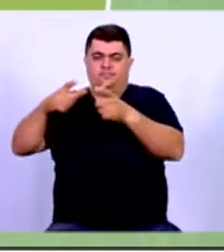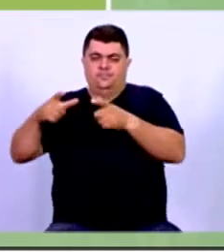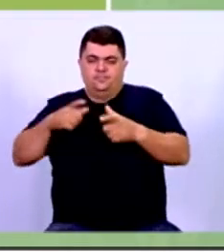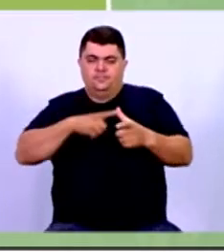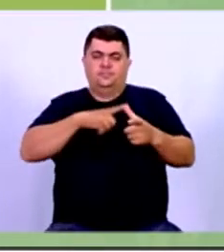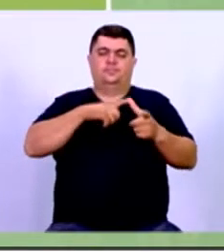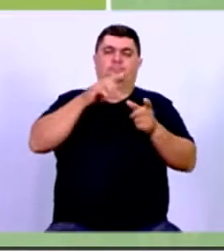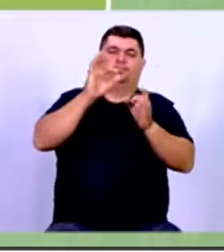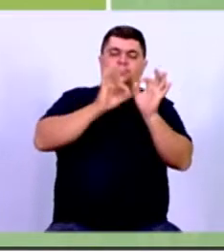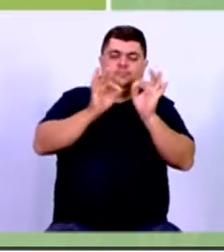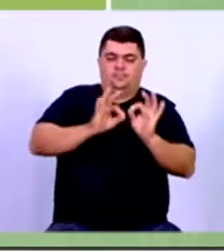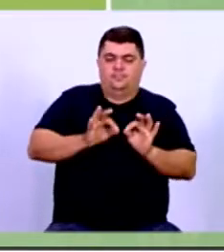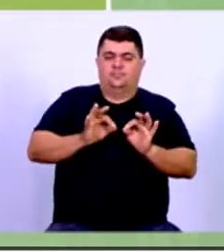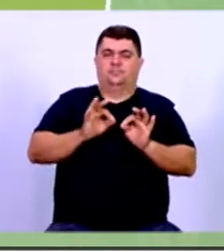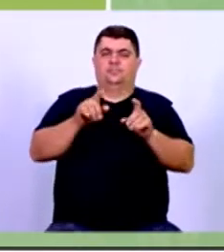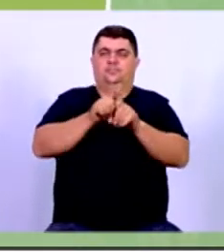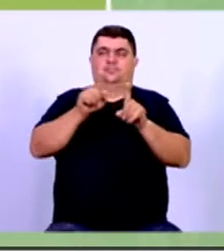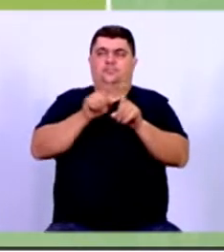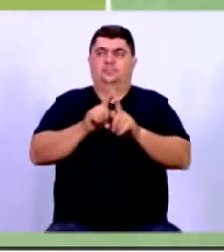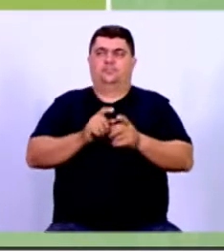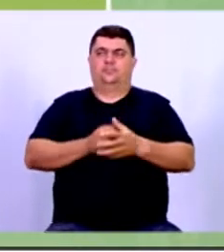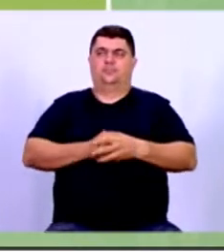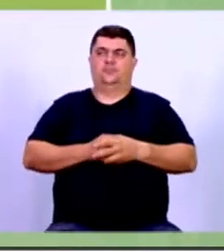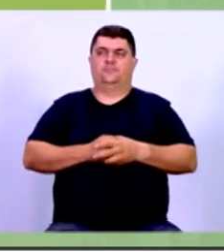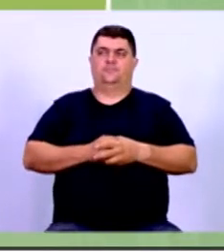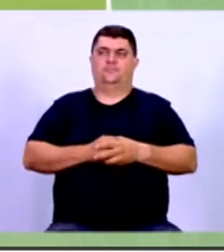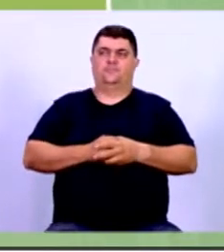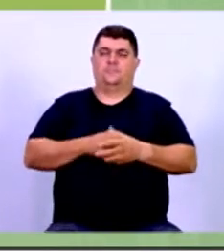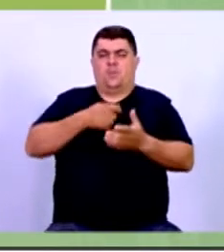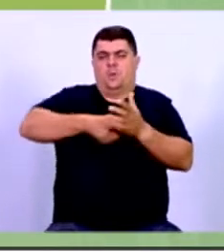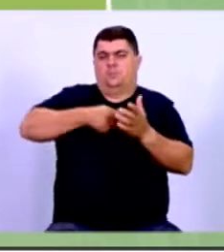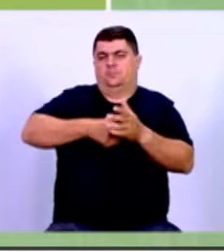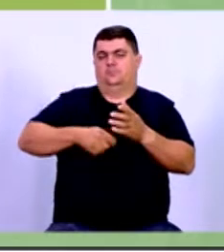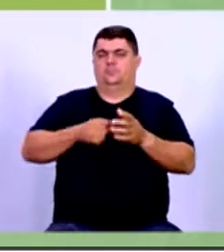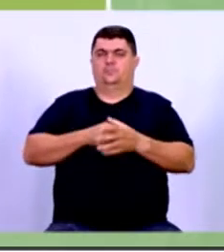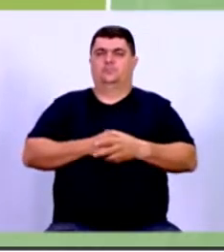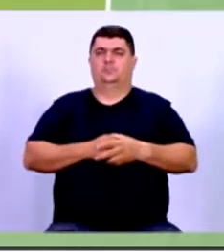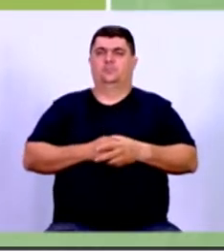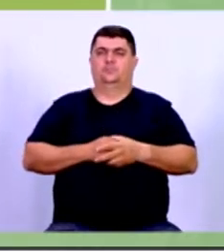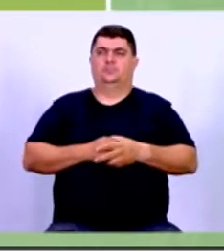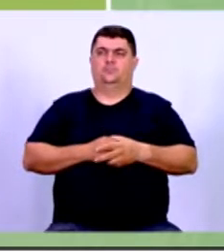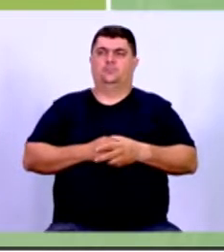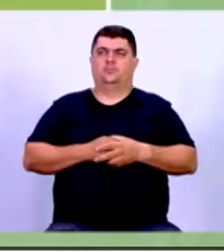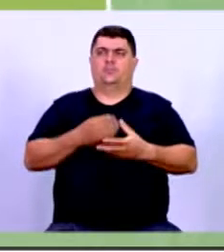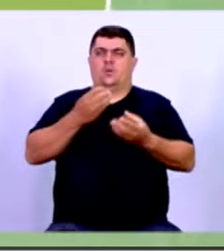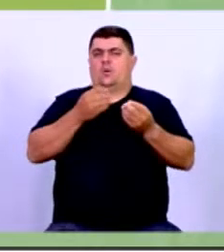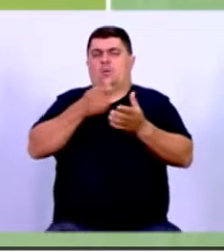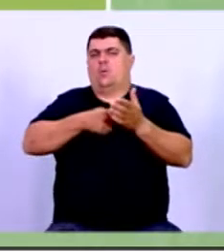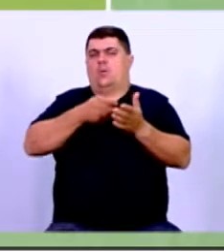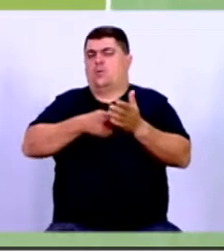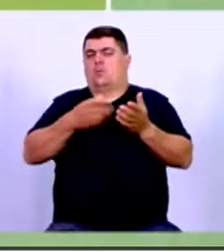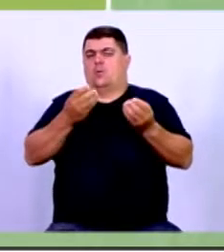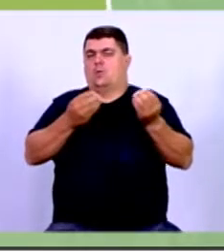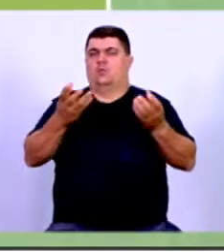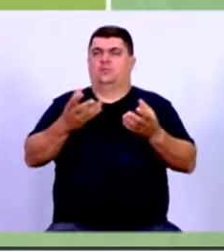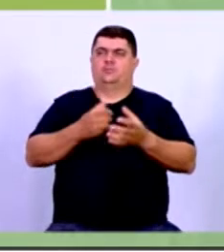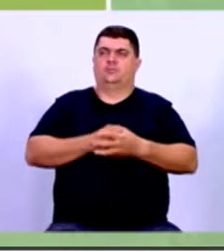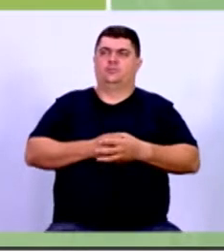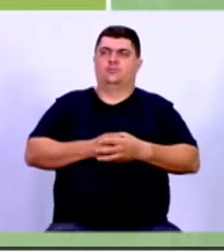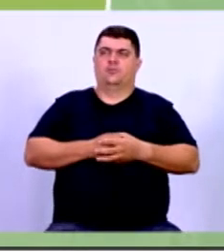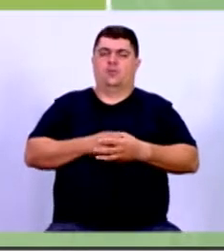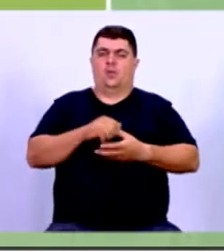fornecem informação, como item obrigatório em algumas grades. A gente vai ver quando que ele é obrigatório e quando ele não é obrigatório. Então, a